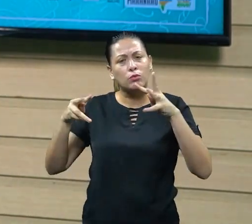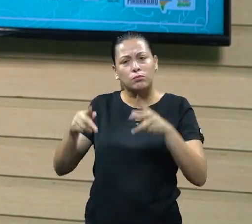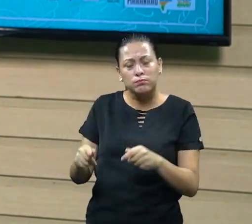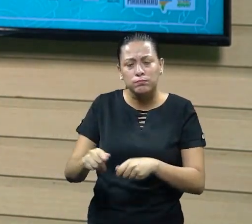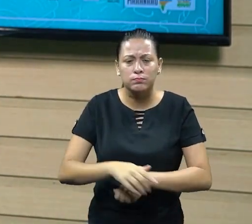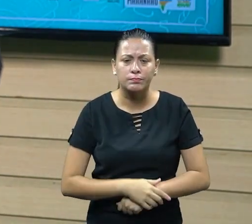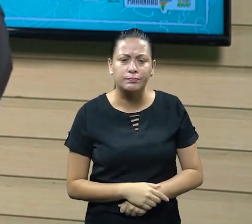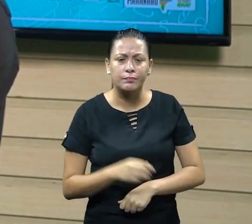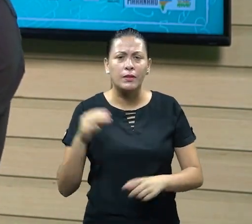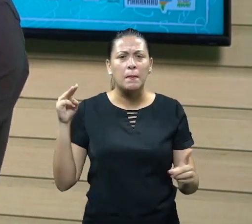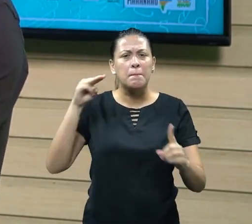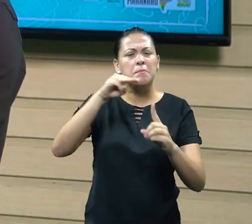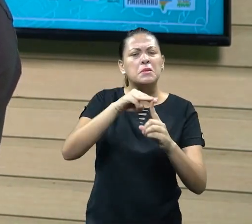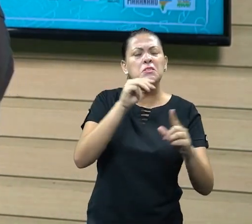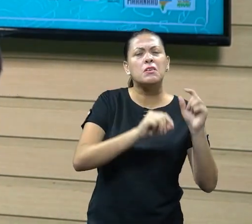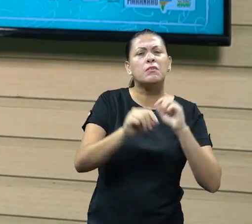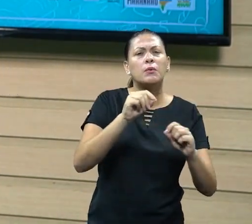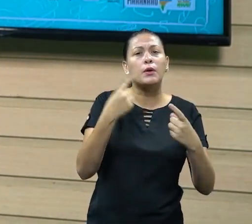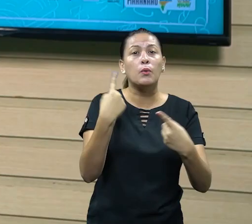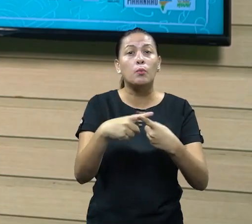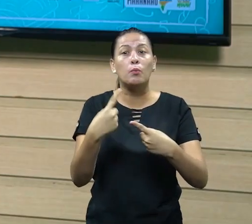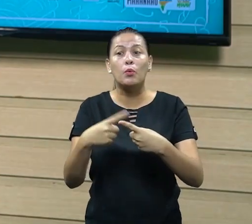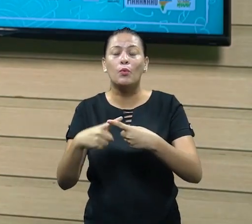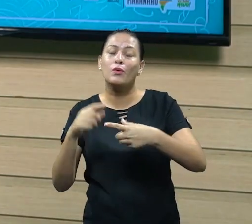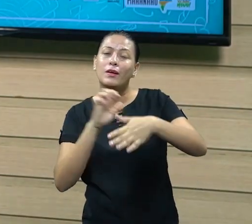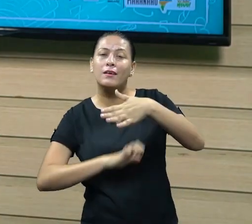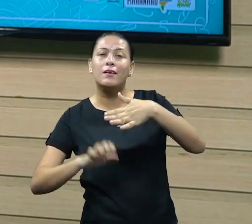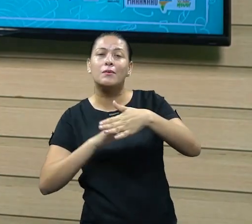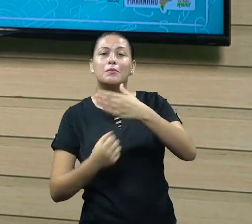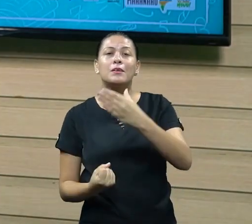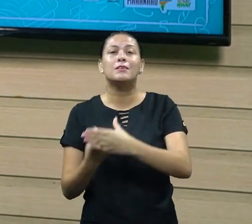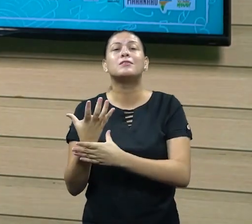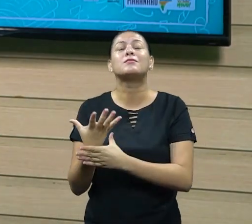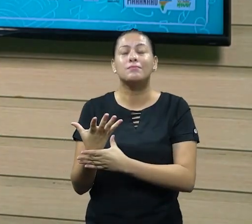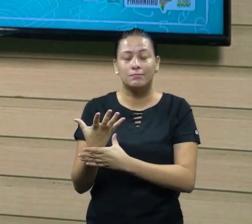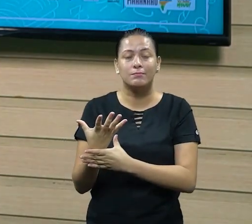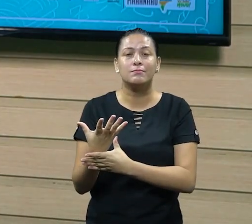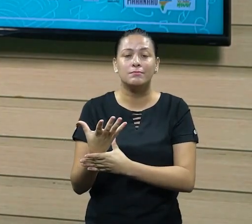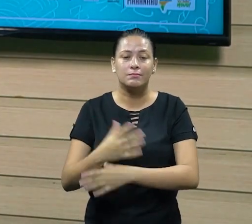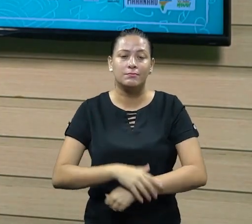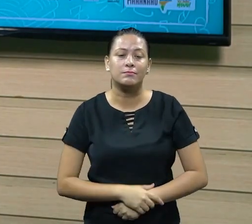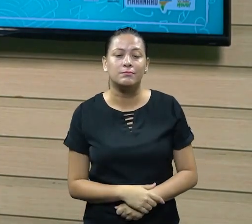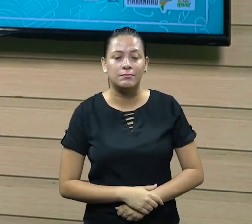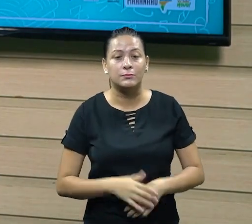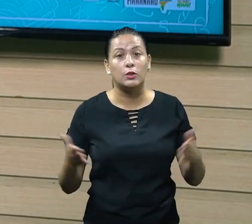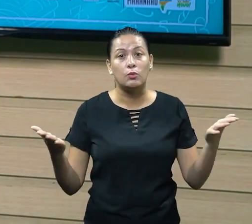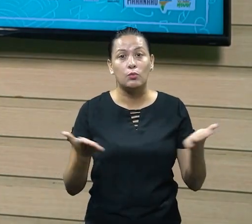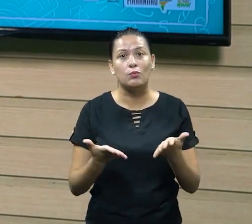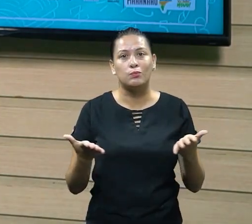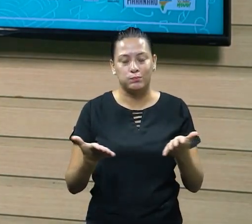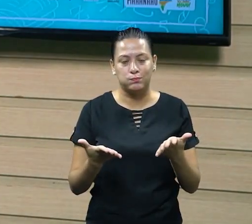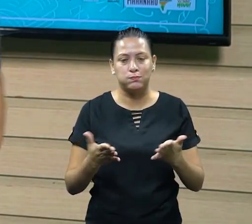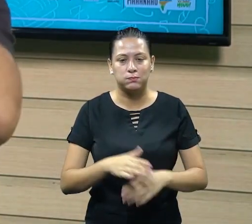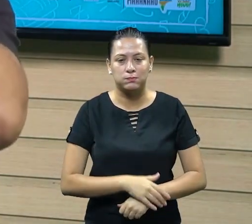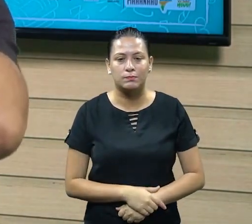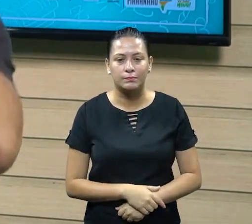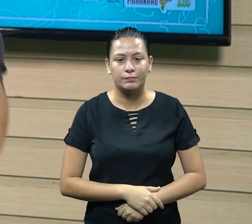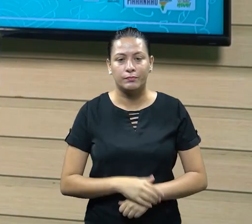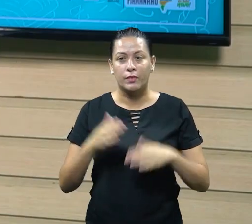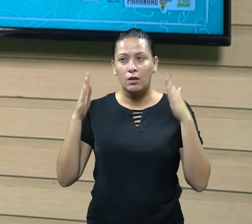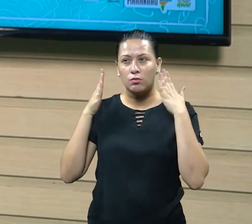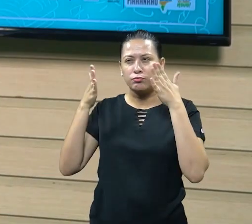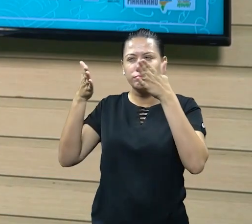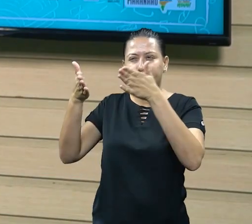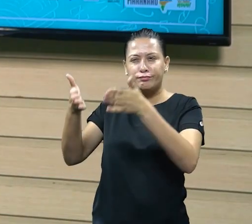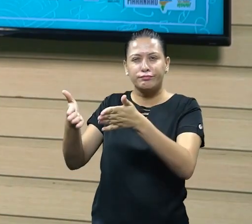lembrando, missão é a razão de existir do meu negócio. Para que eu estou abrindo essa empresa? O estado presente dela. Ela serve para quê? E a